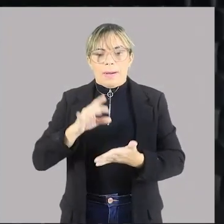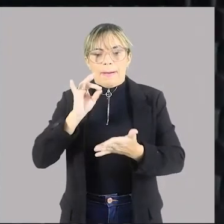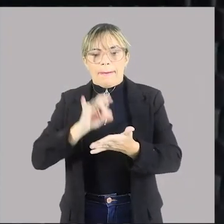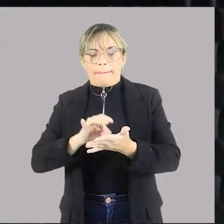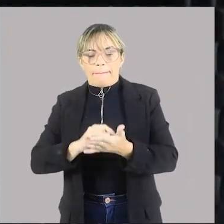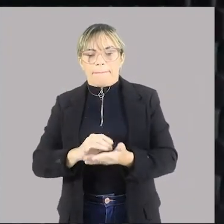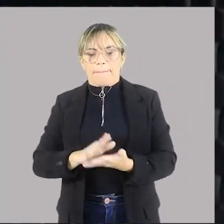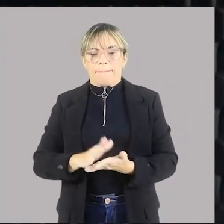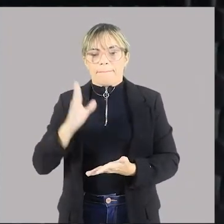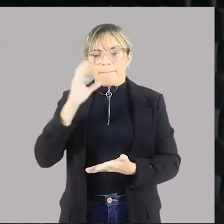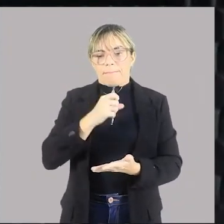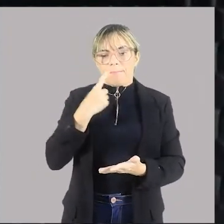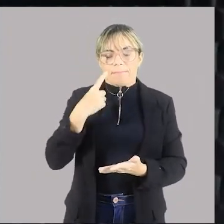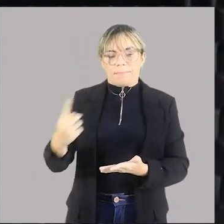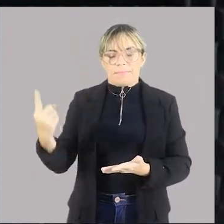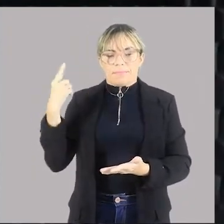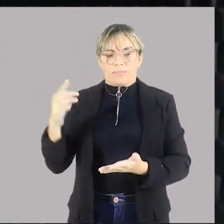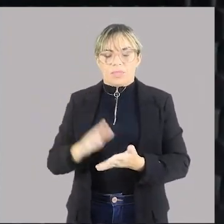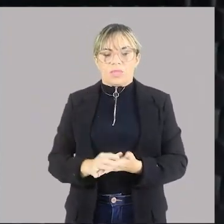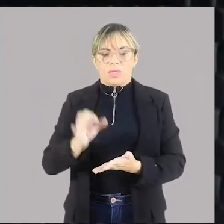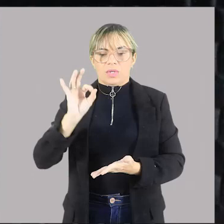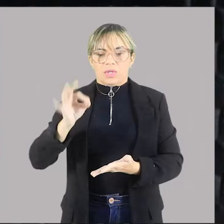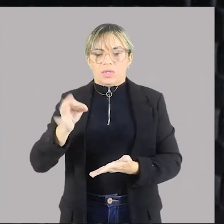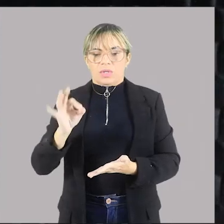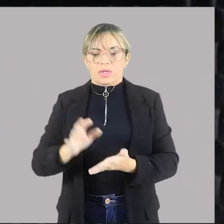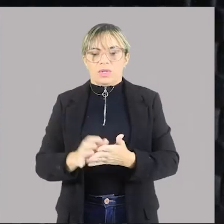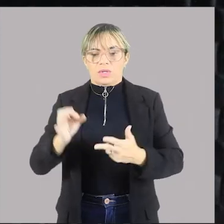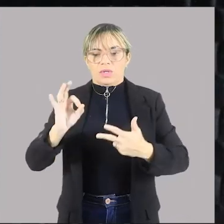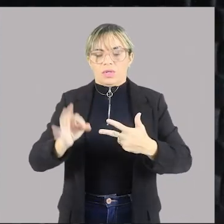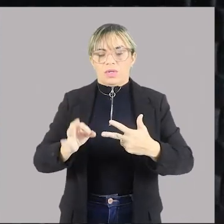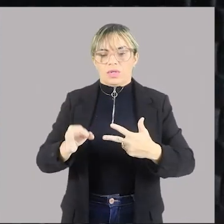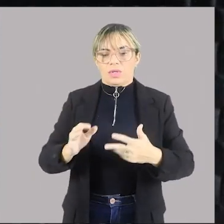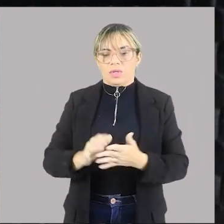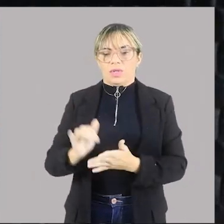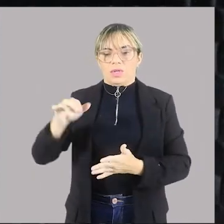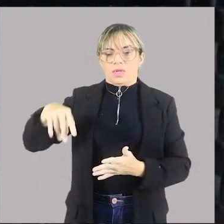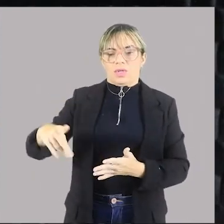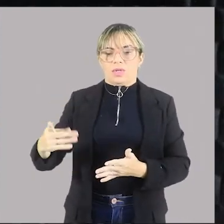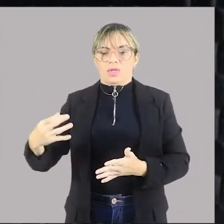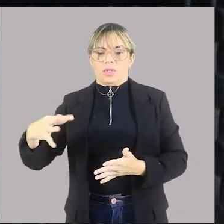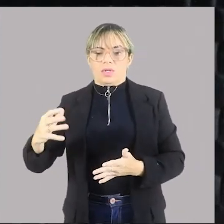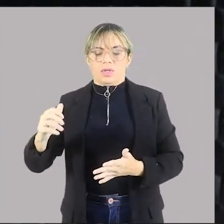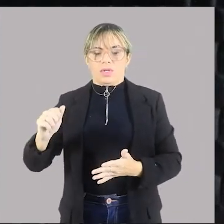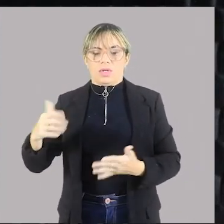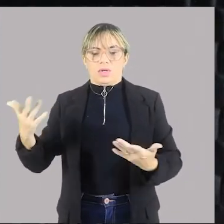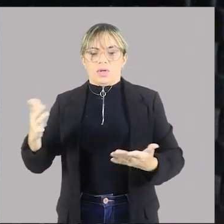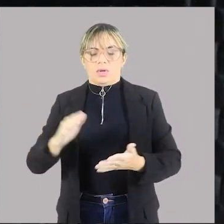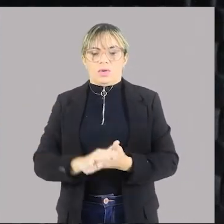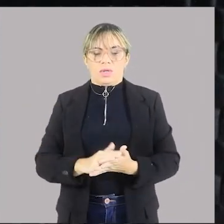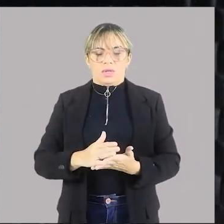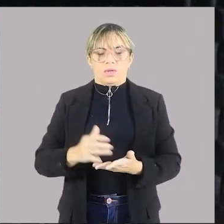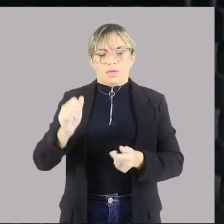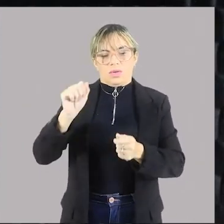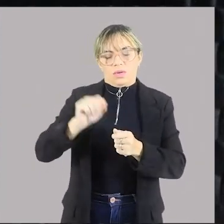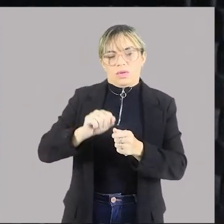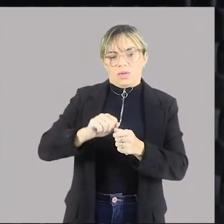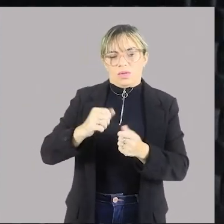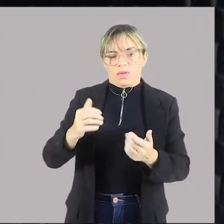Percebam, a função jurisdicional alcança sim os fins do Estado, mas de maneira indireta, ou seja, não é com